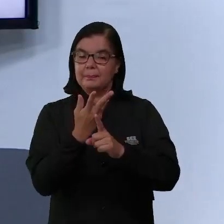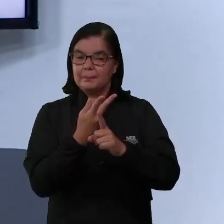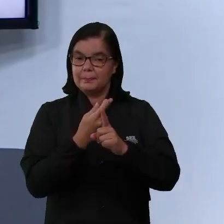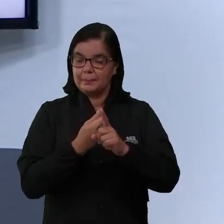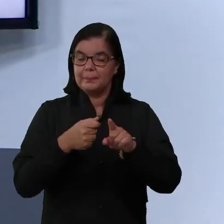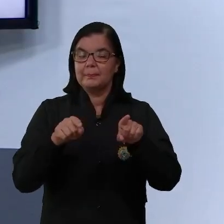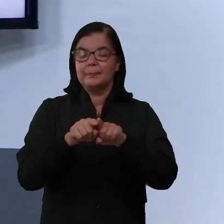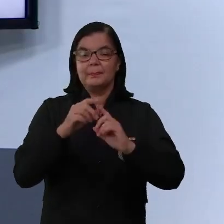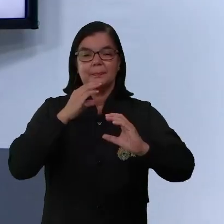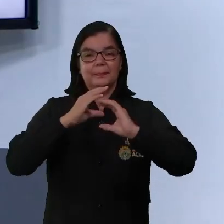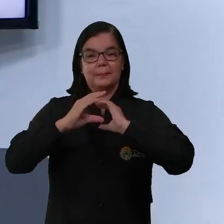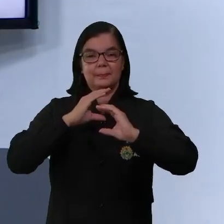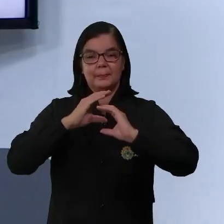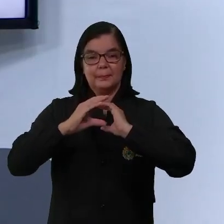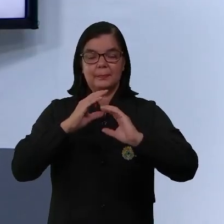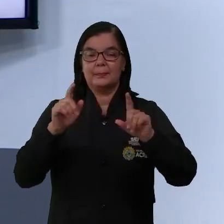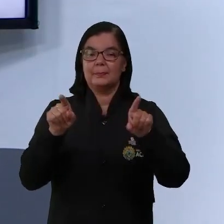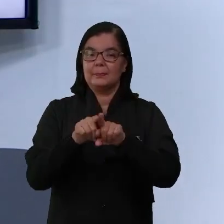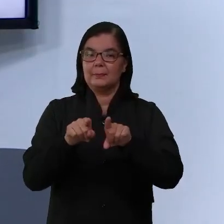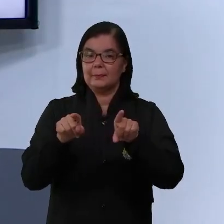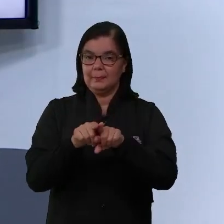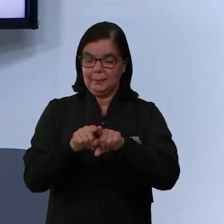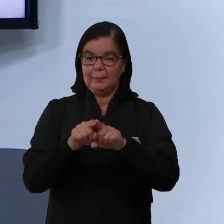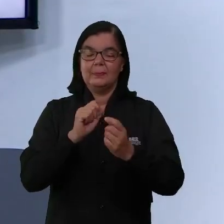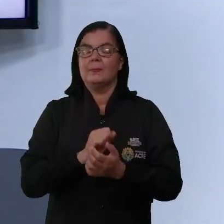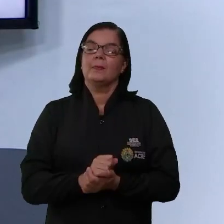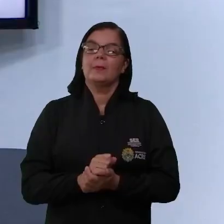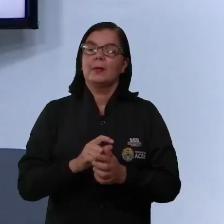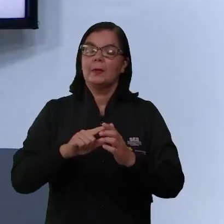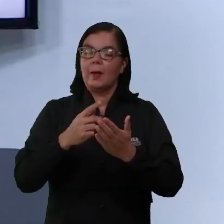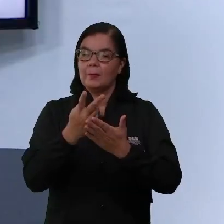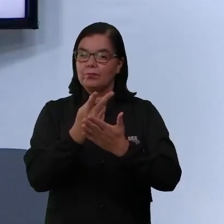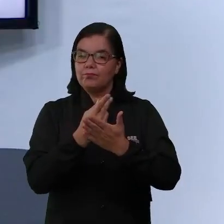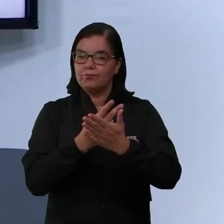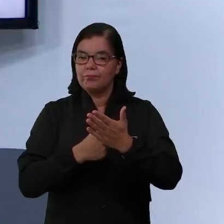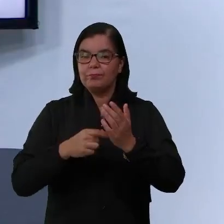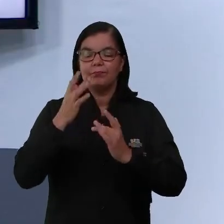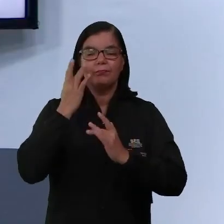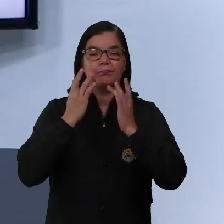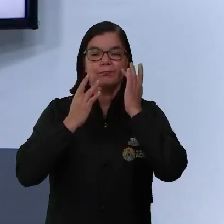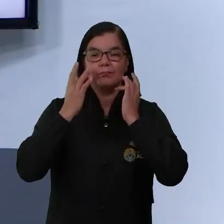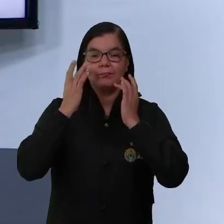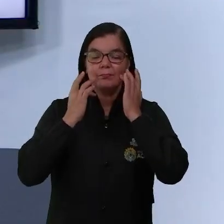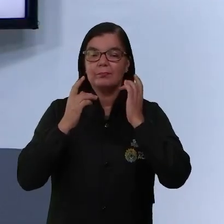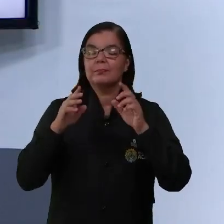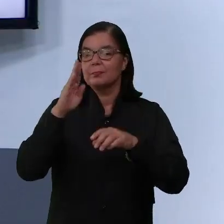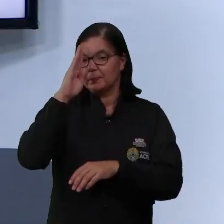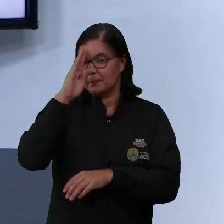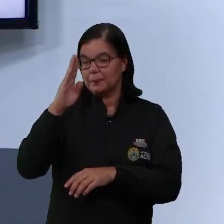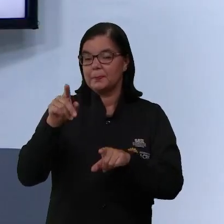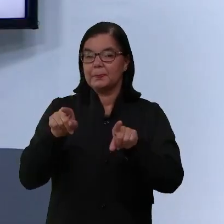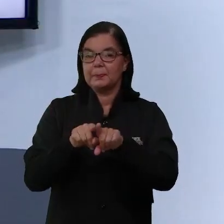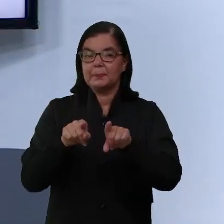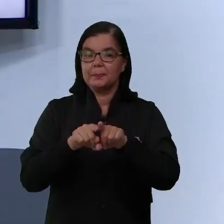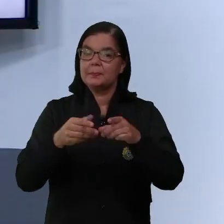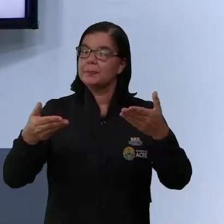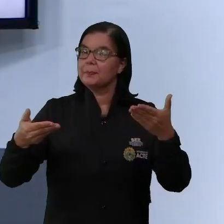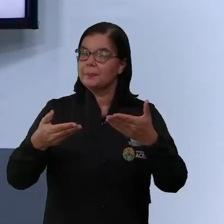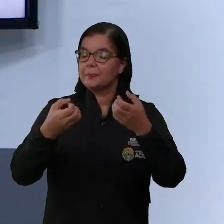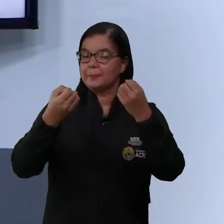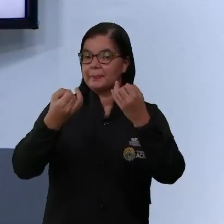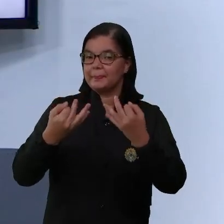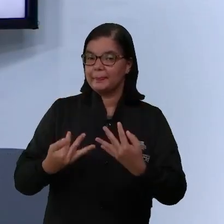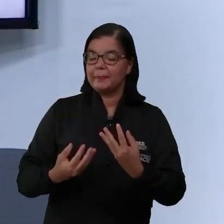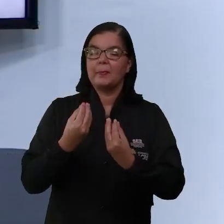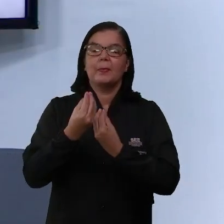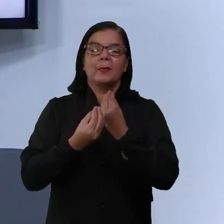na música, está também nas artes plásticas, né, no teatro principalmente. E hoje a gente está aqui para falar